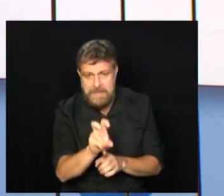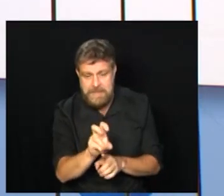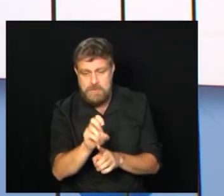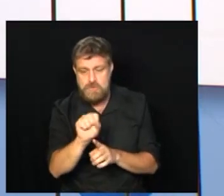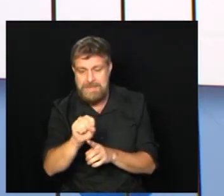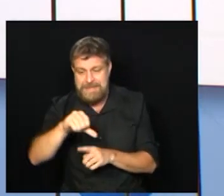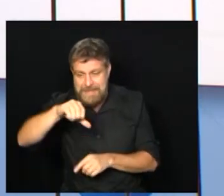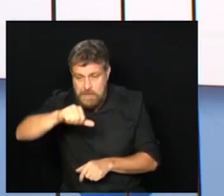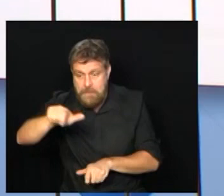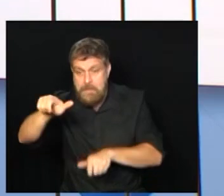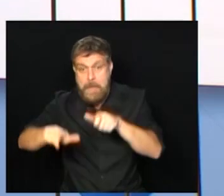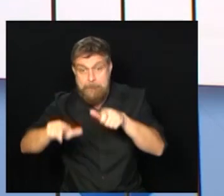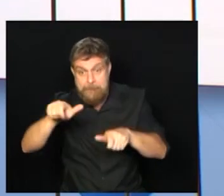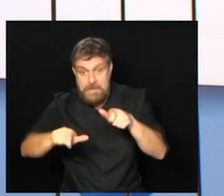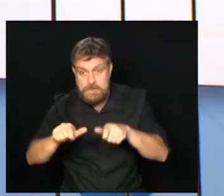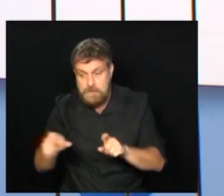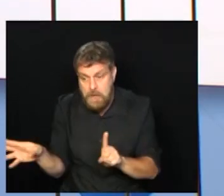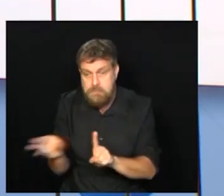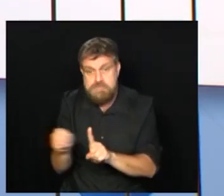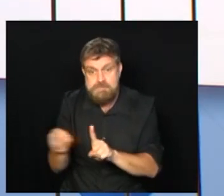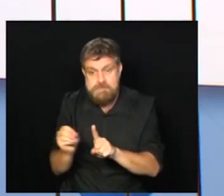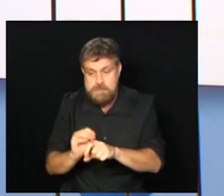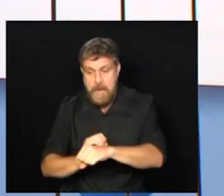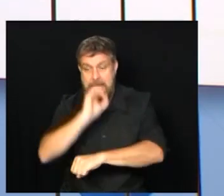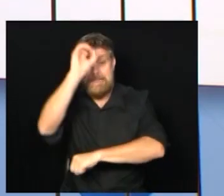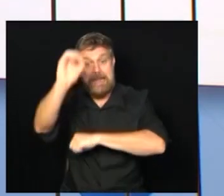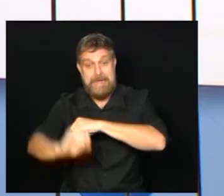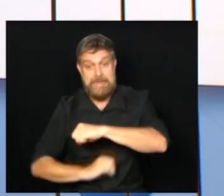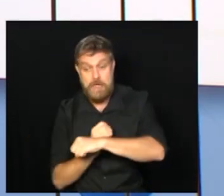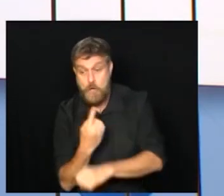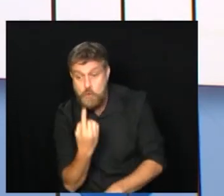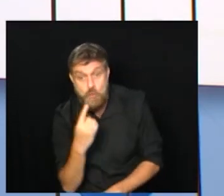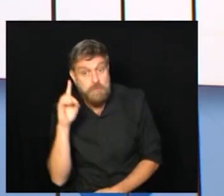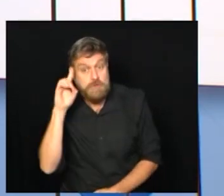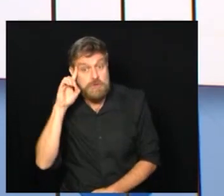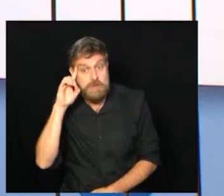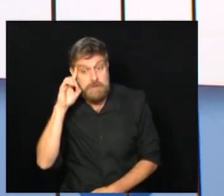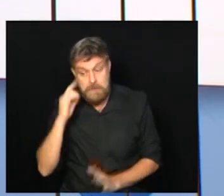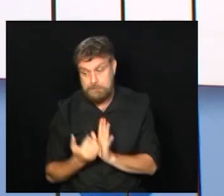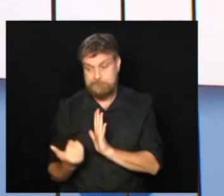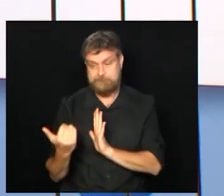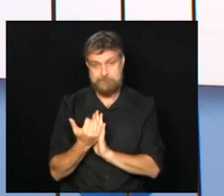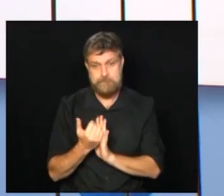24.589 casos nas últimas 24 horas no país. São